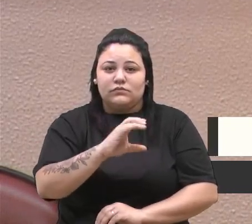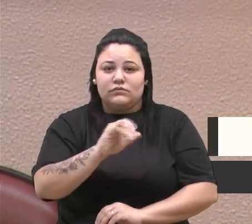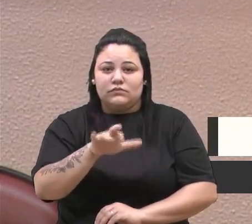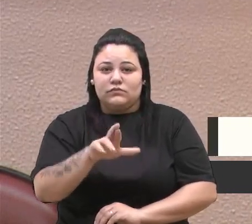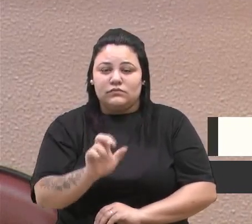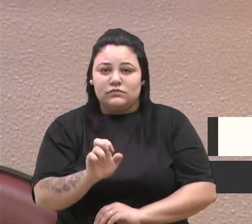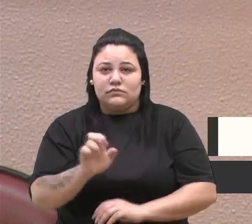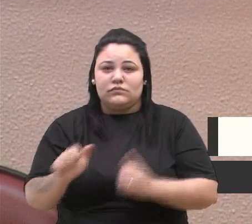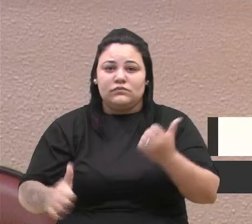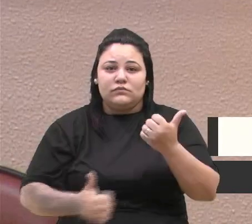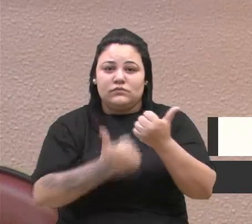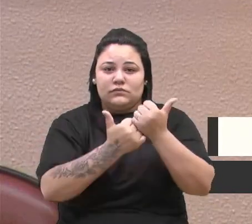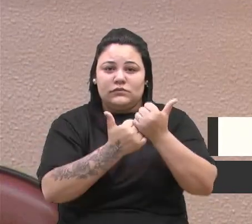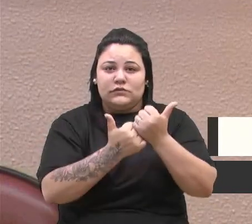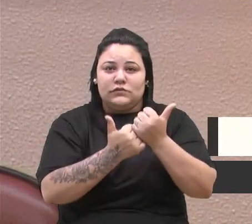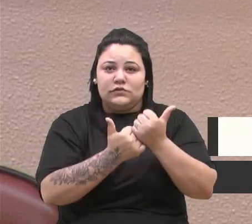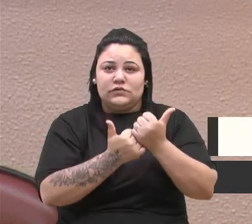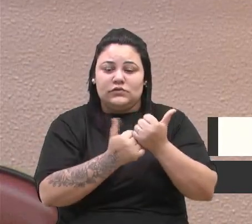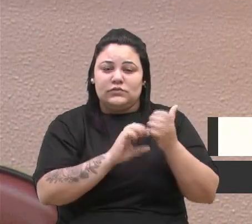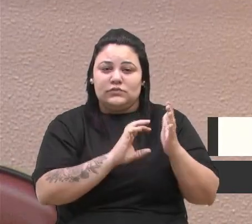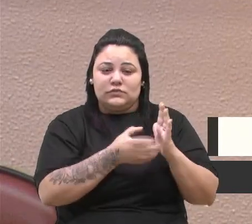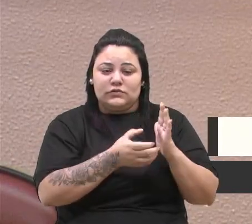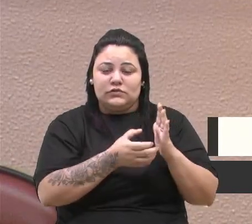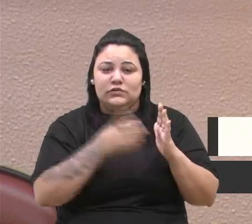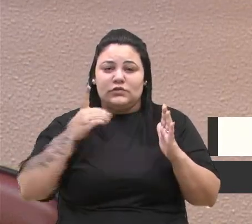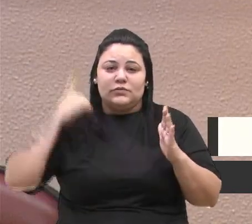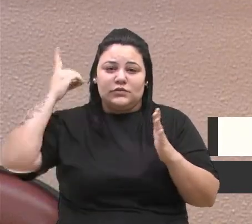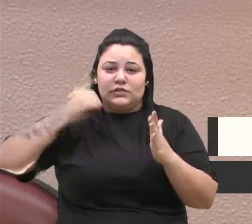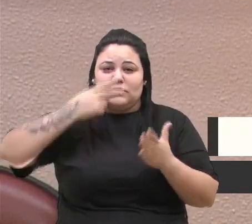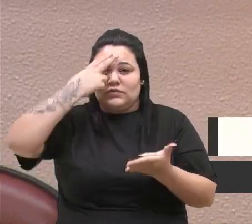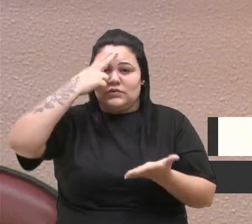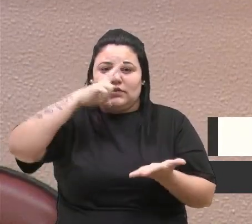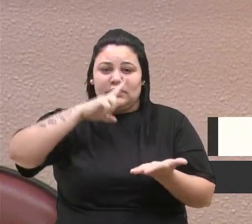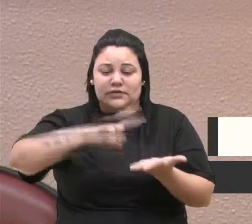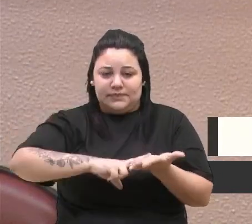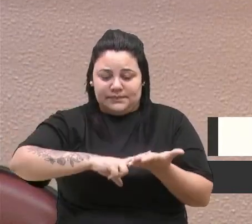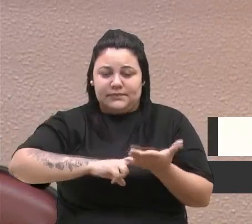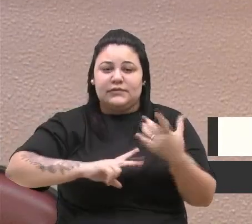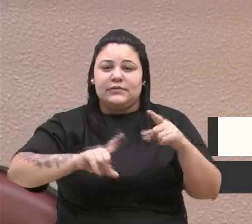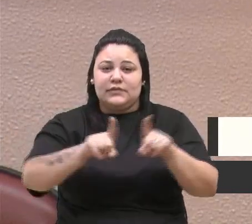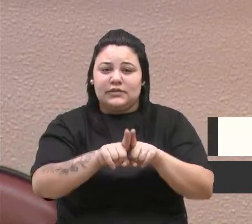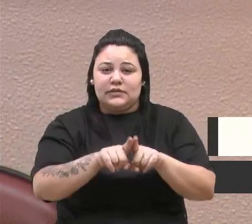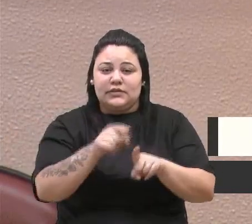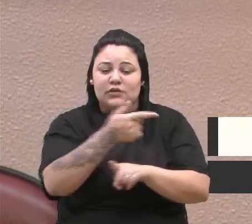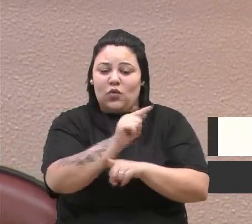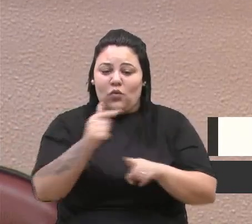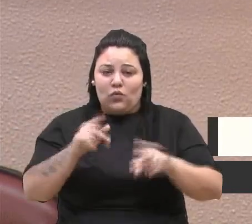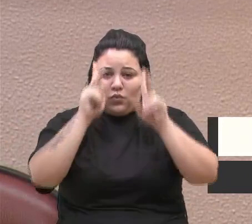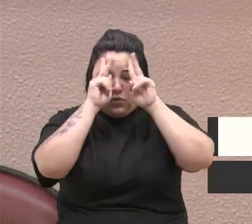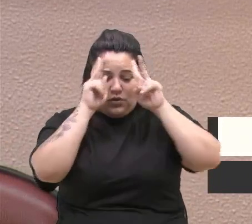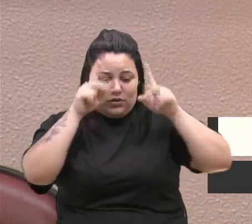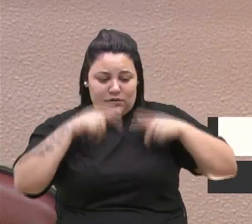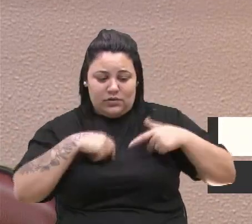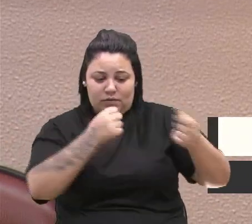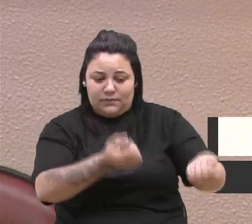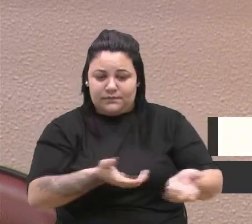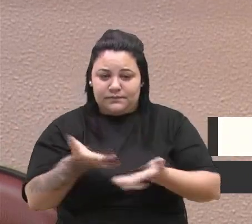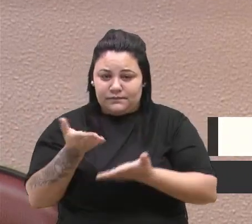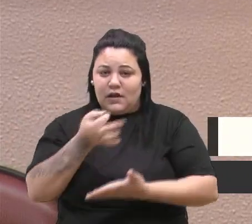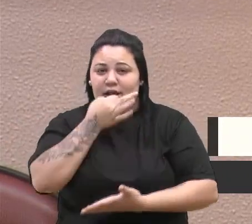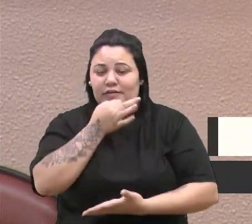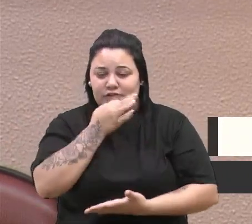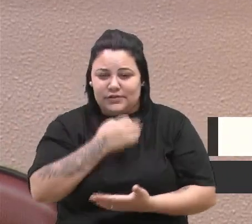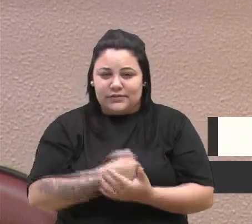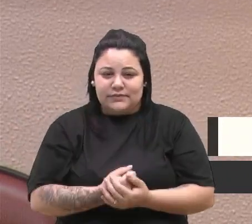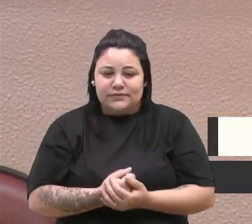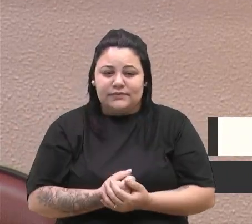assessor parlamentar do deputado Neri Carteiro. Que outros reconhecimentos venham ao esporte caxiense.